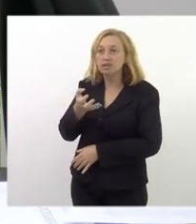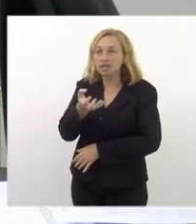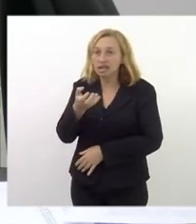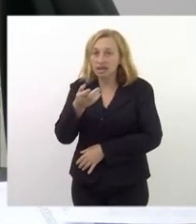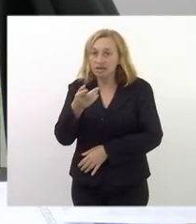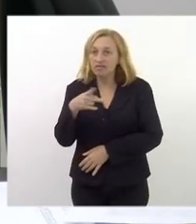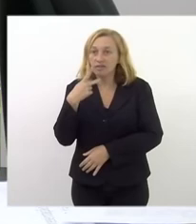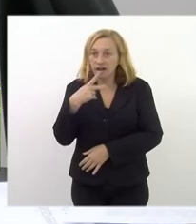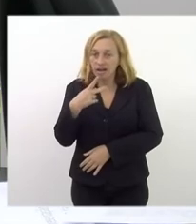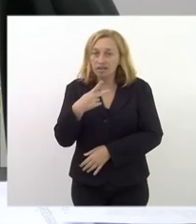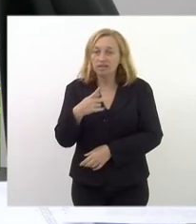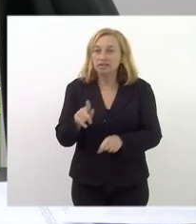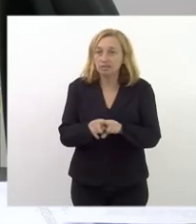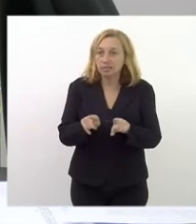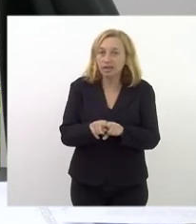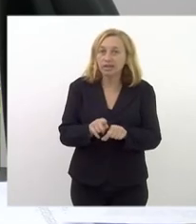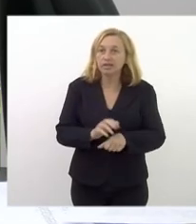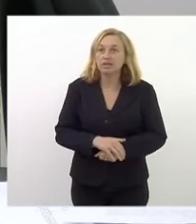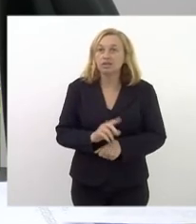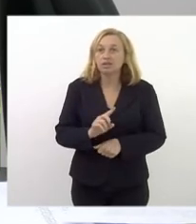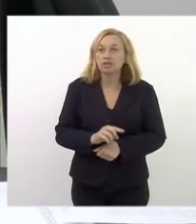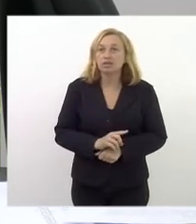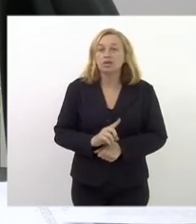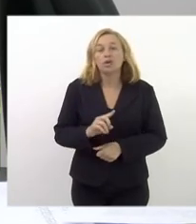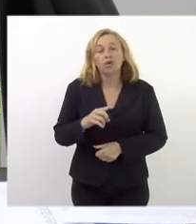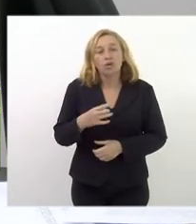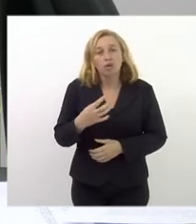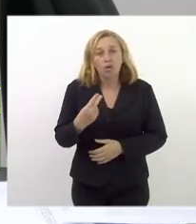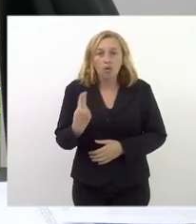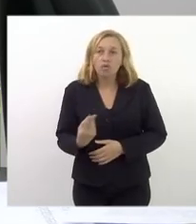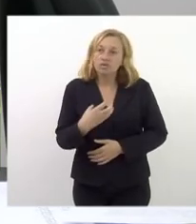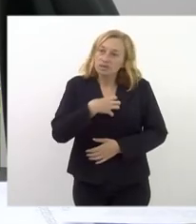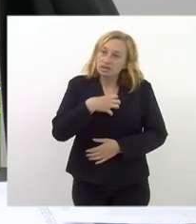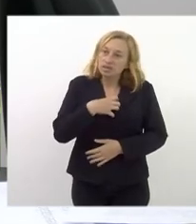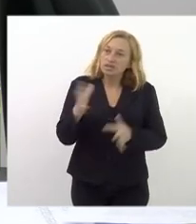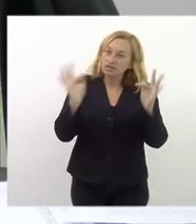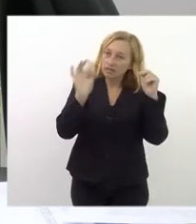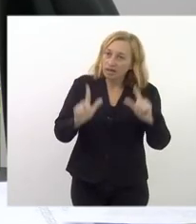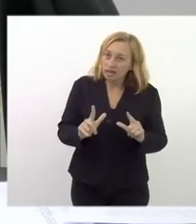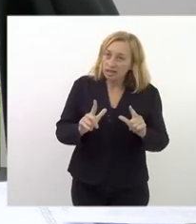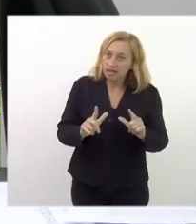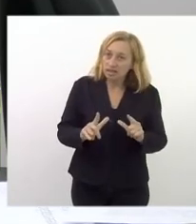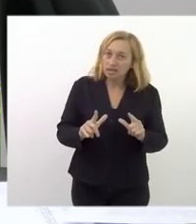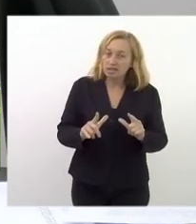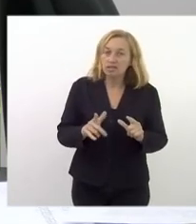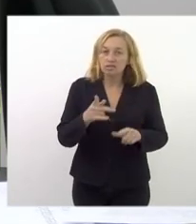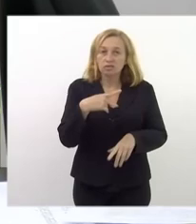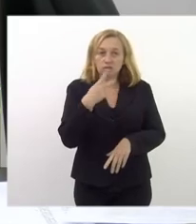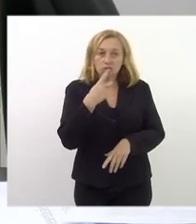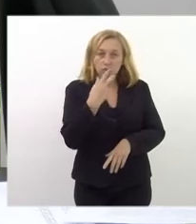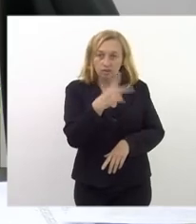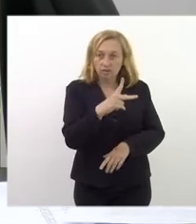quer fazer uso da palavra ou ele se sente contemplado na exposição do secretário Nelson Rocha.